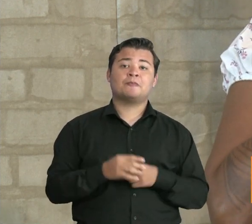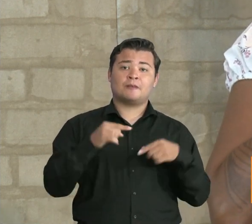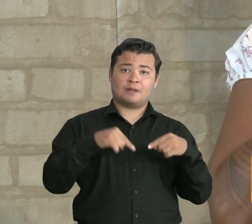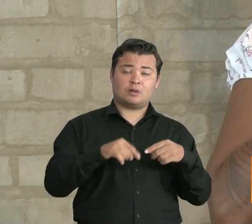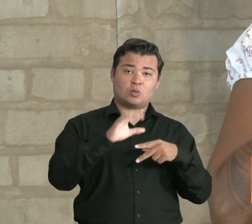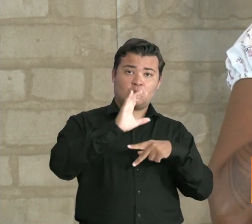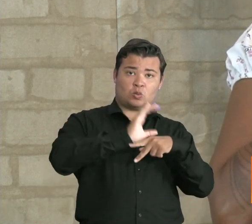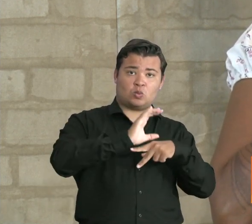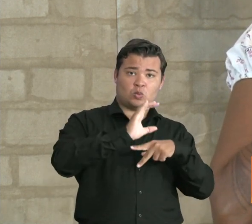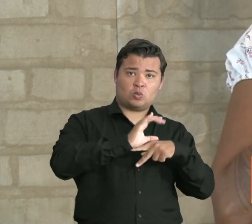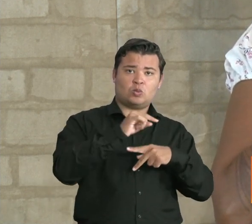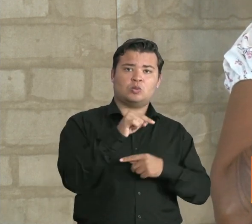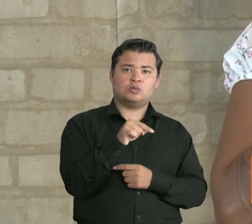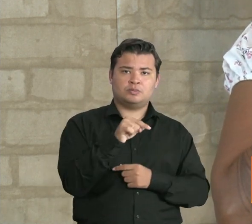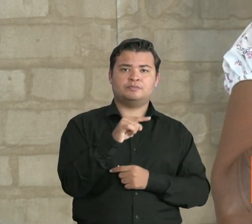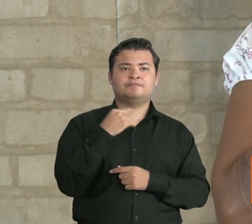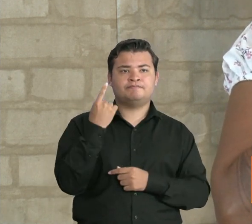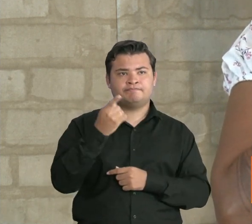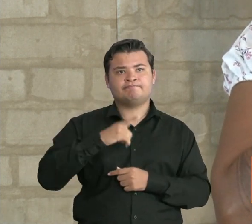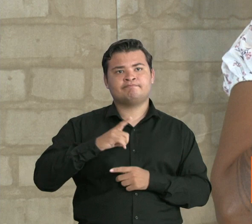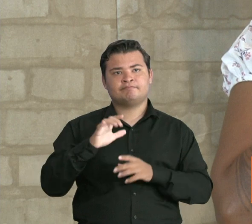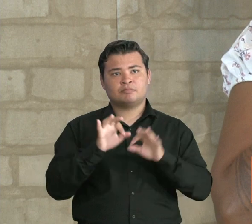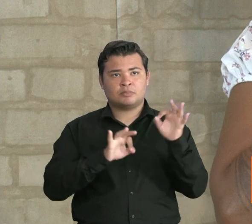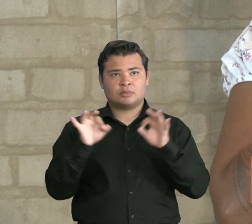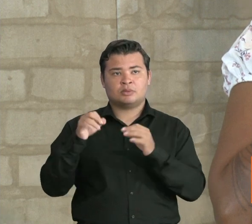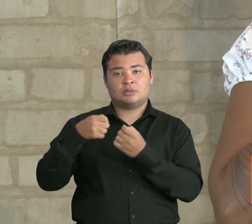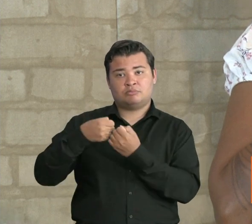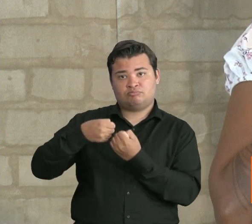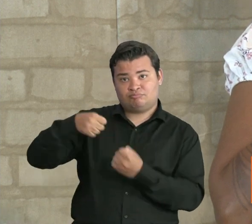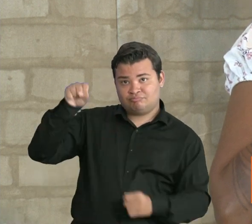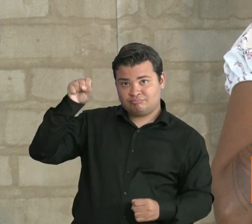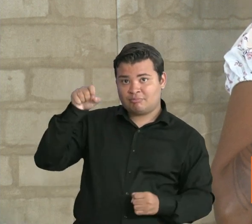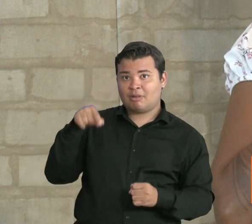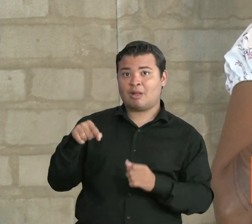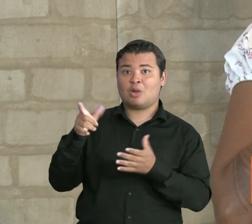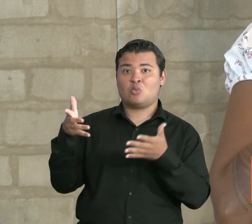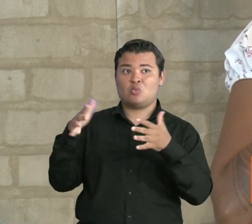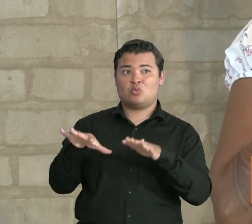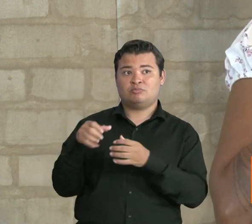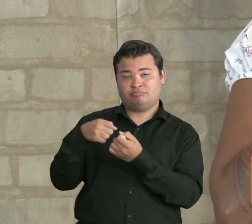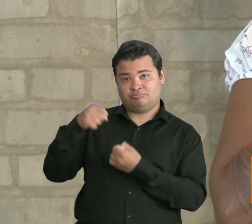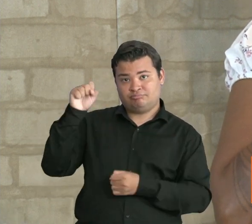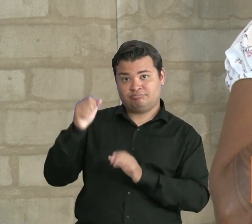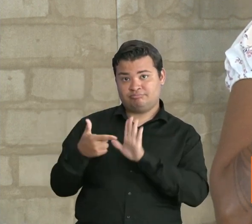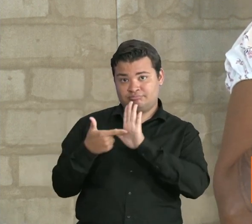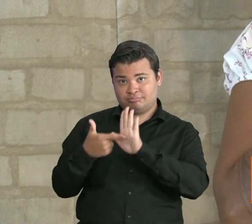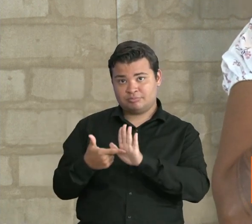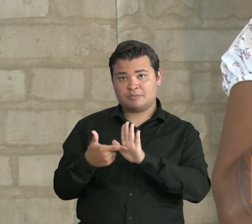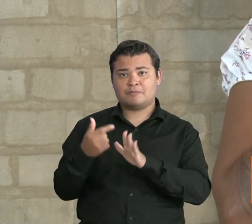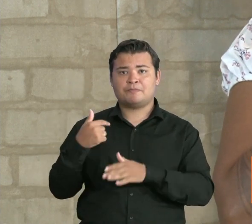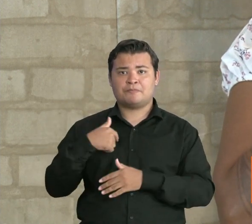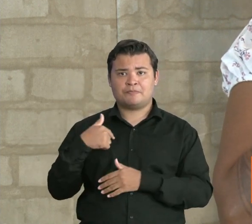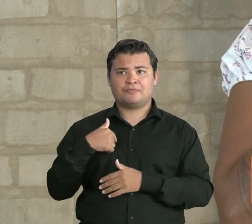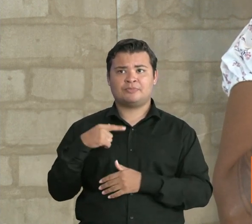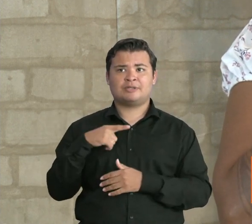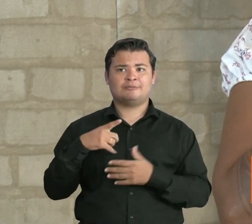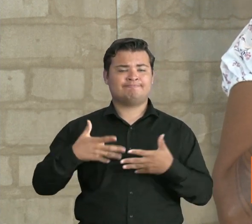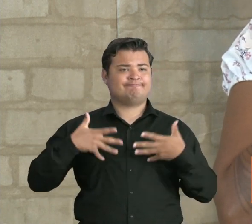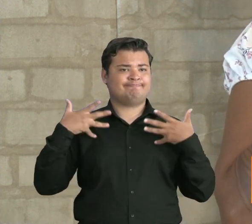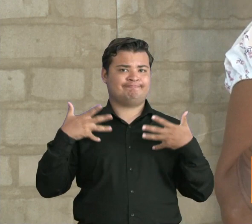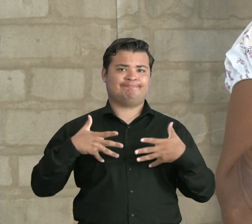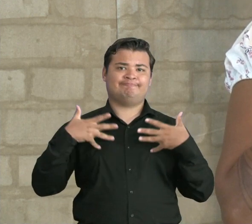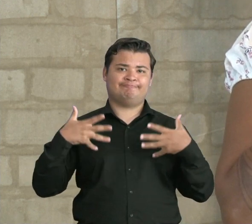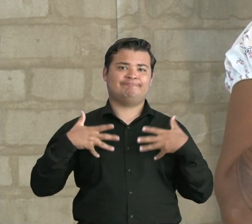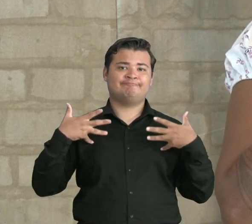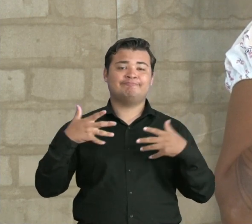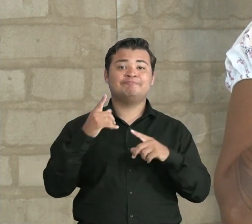a gente monta o stand da inclusão aqui no Compex, eu fui tomada por uma alegria muito